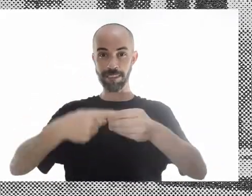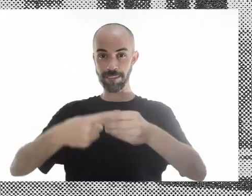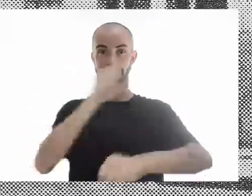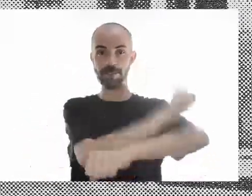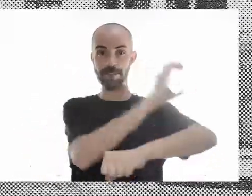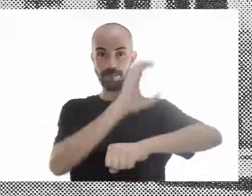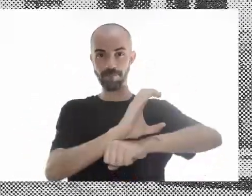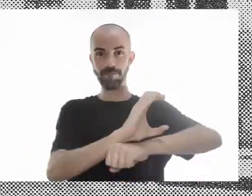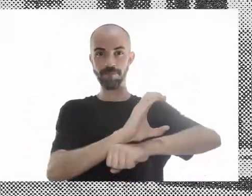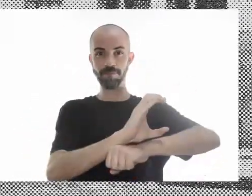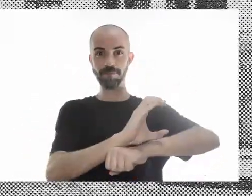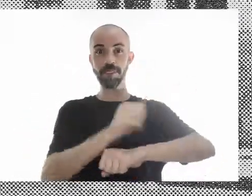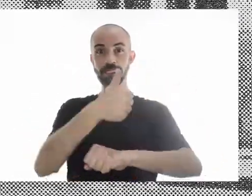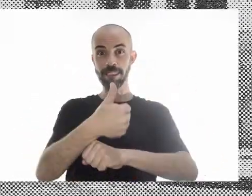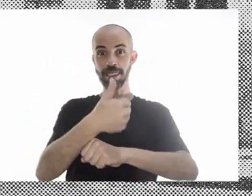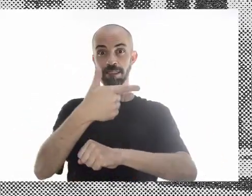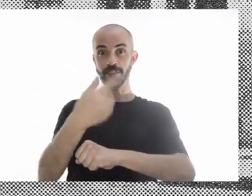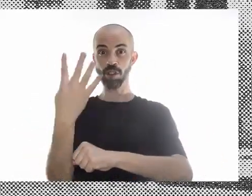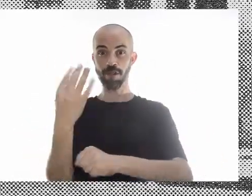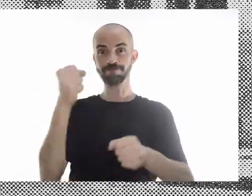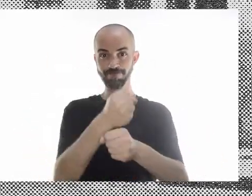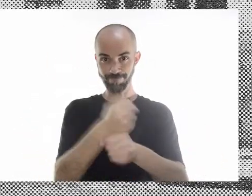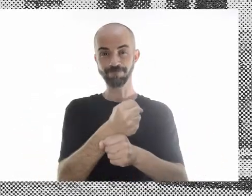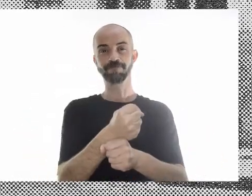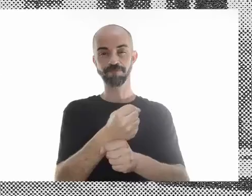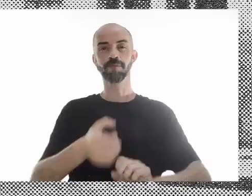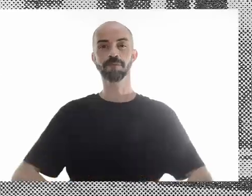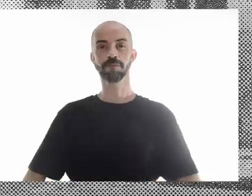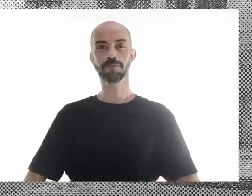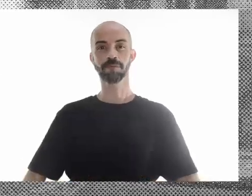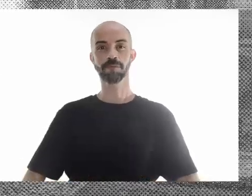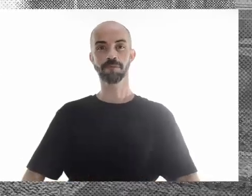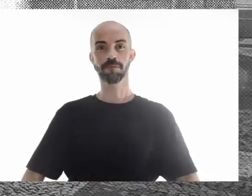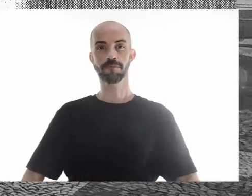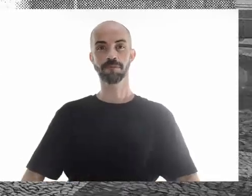da memória da cidade de São Carlos por 124 anos.